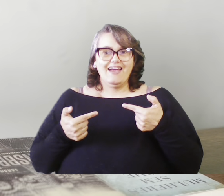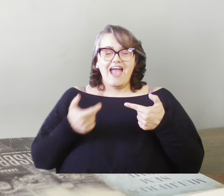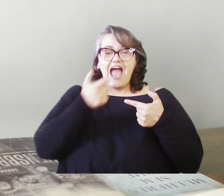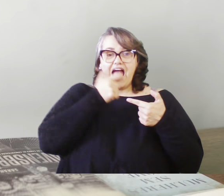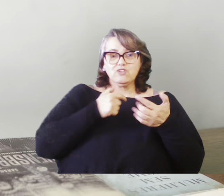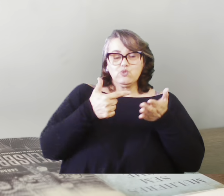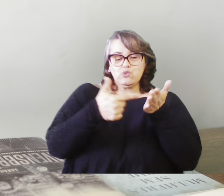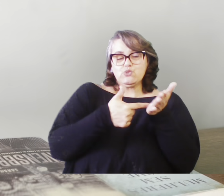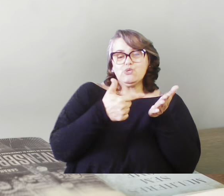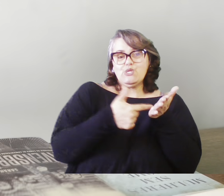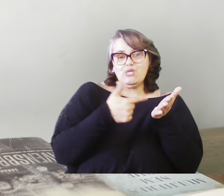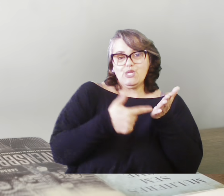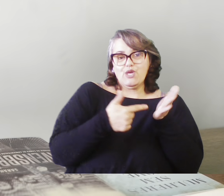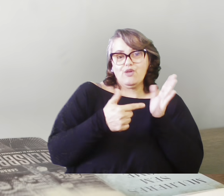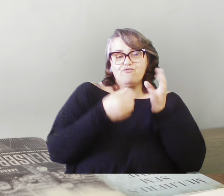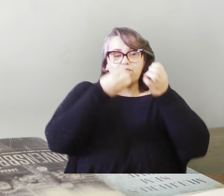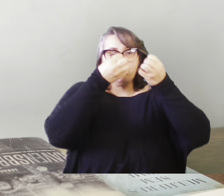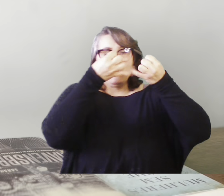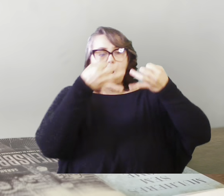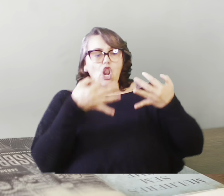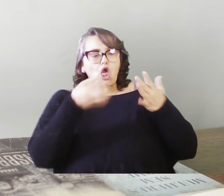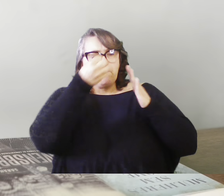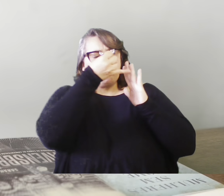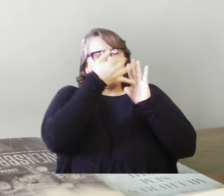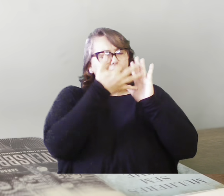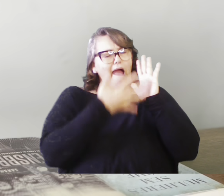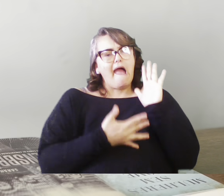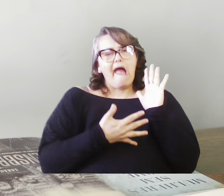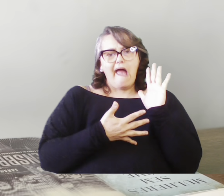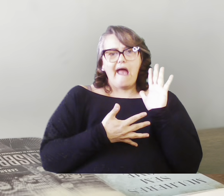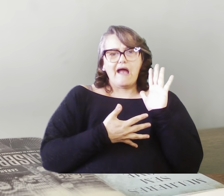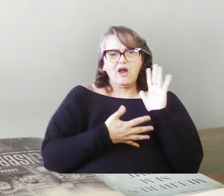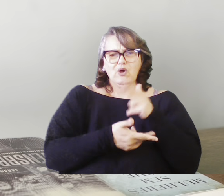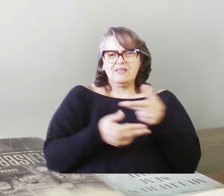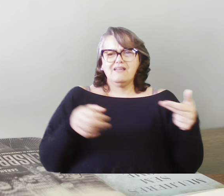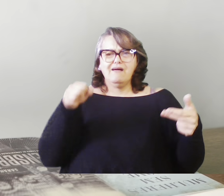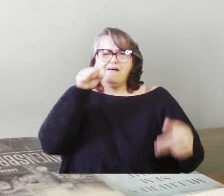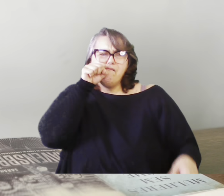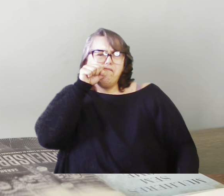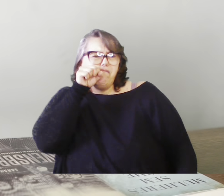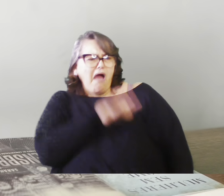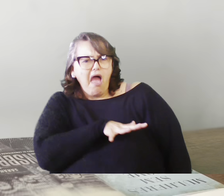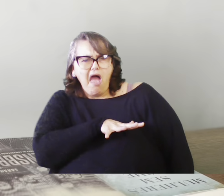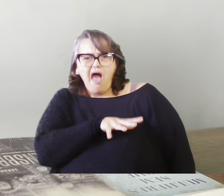mulheres. Acho que esse livro, ele descreve situações que são